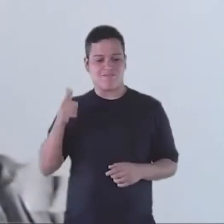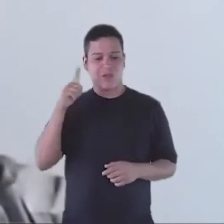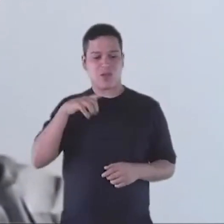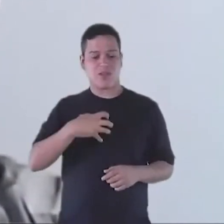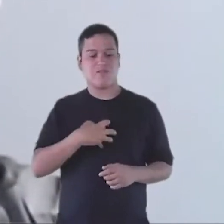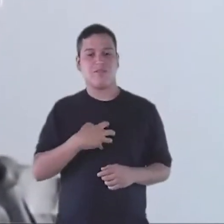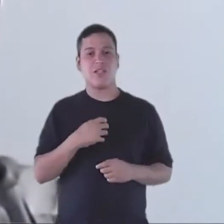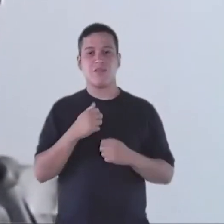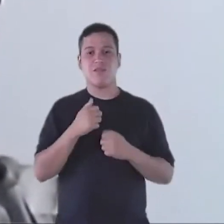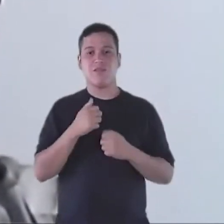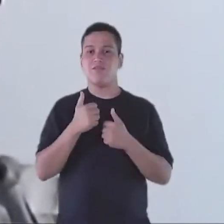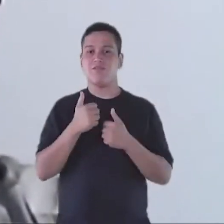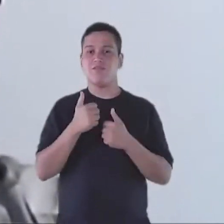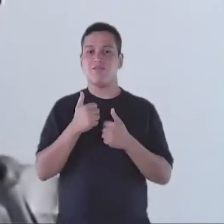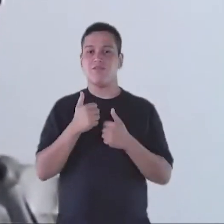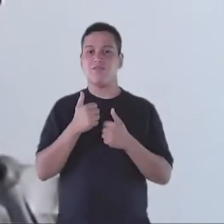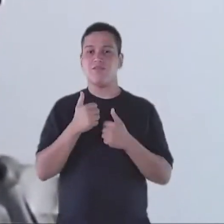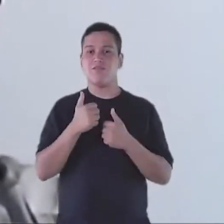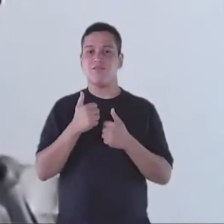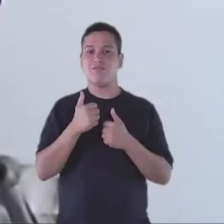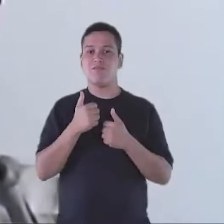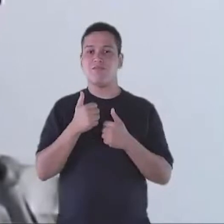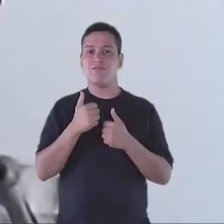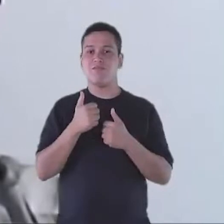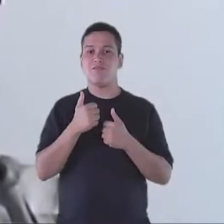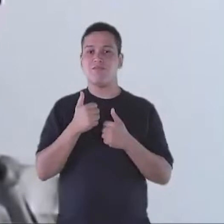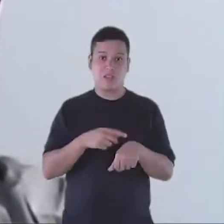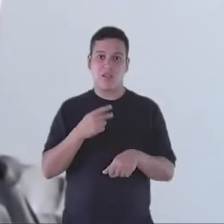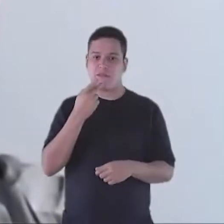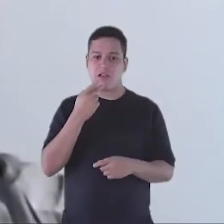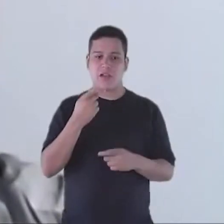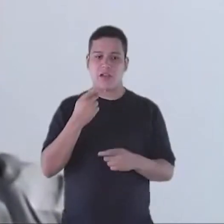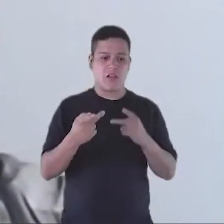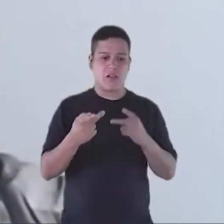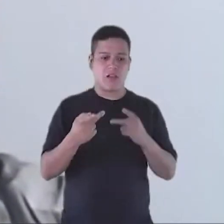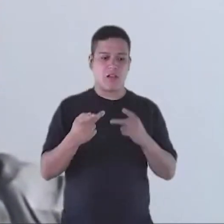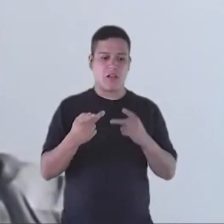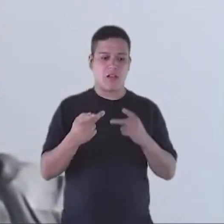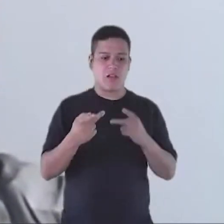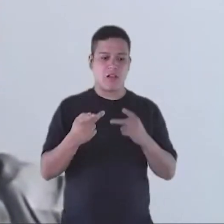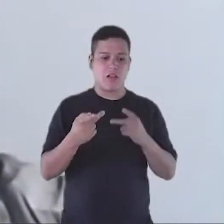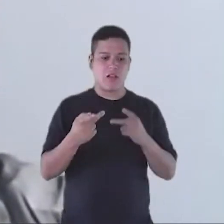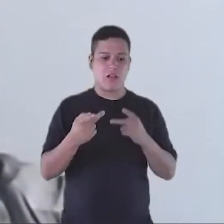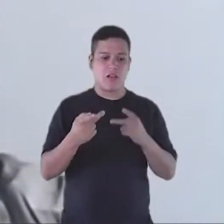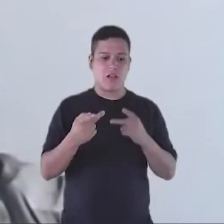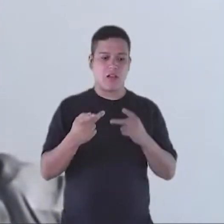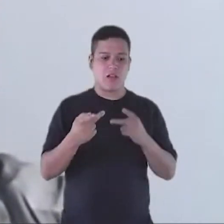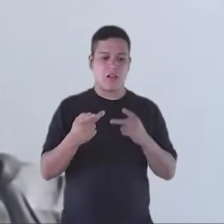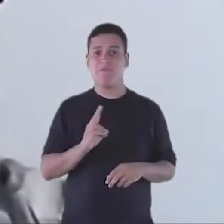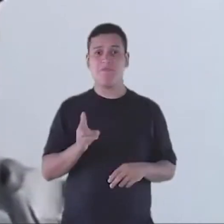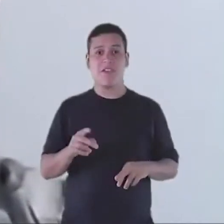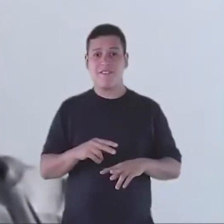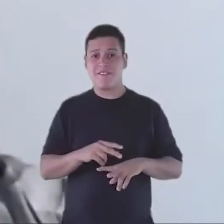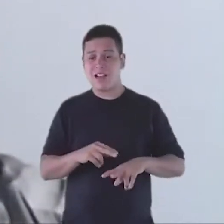dos lábios, no descampado ou no confinamento dos